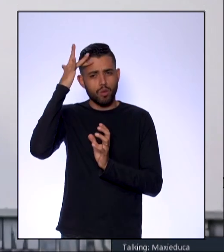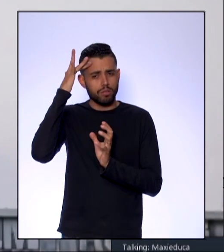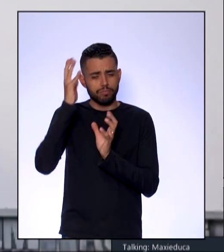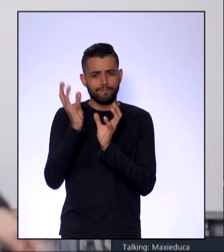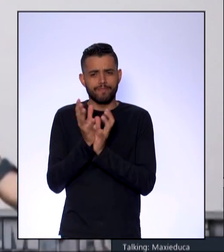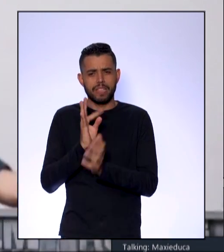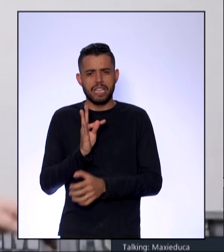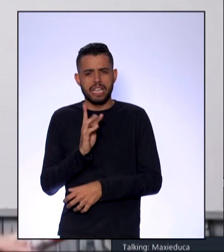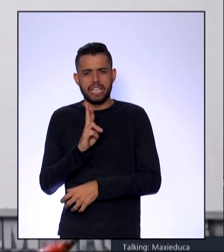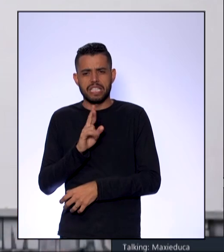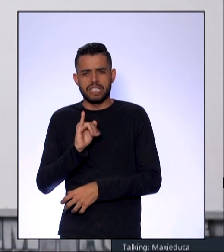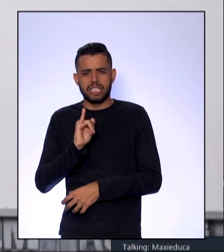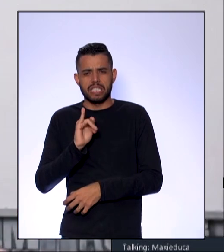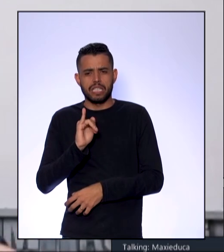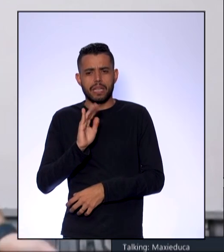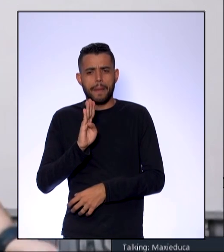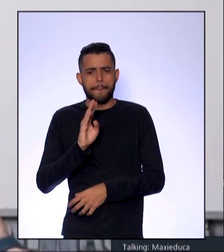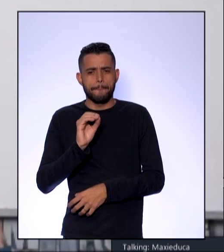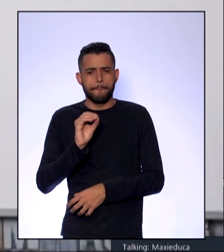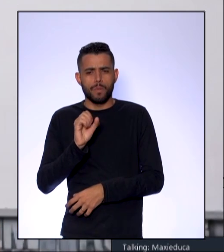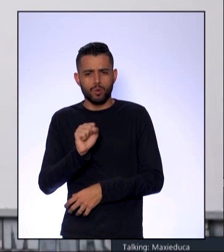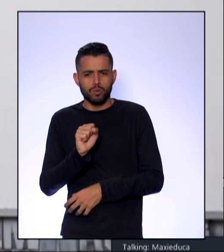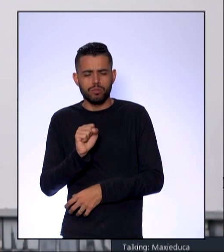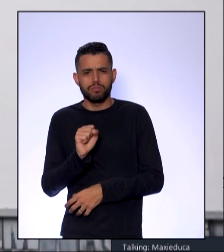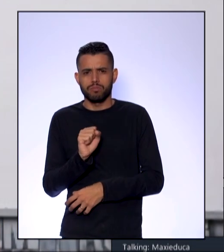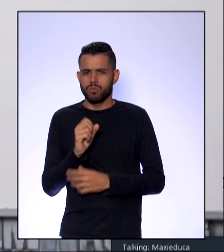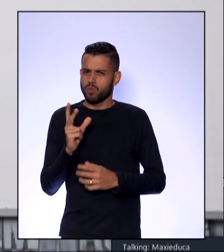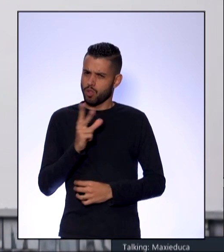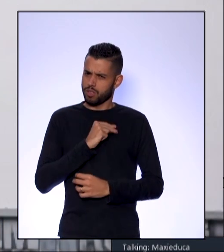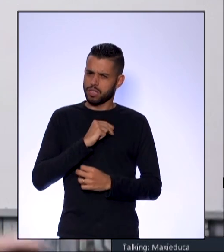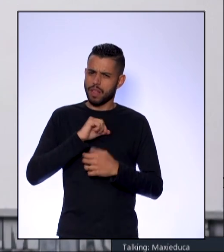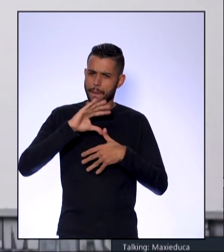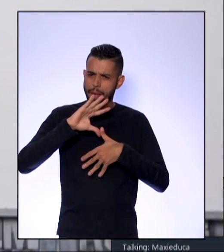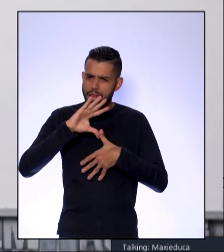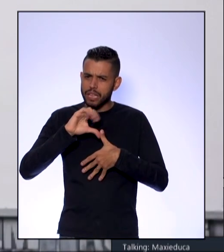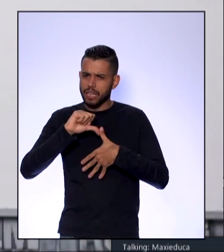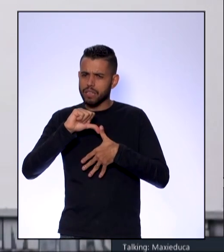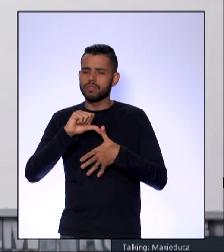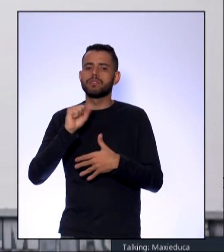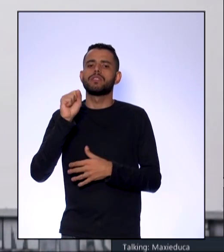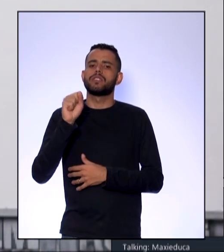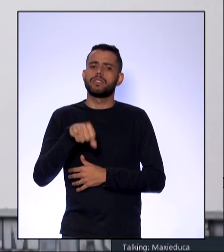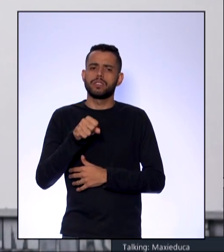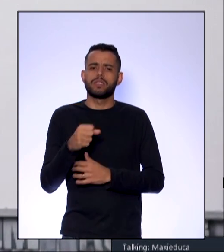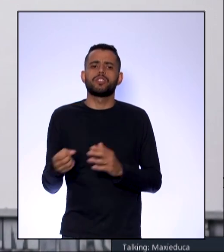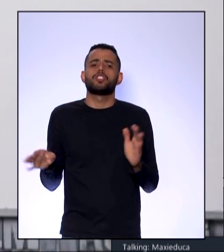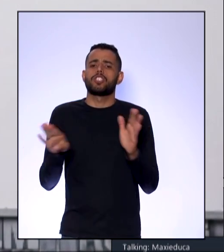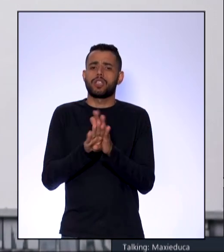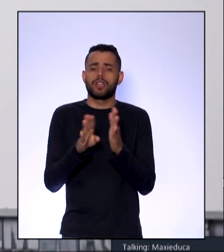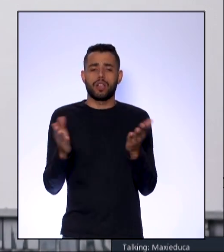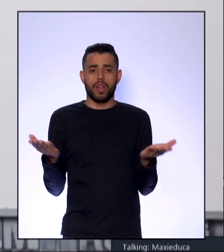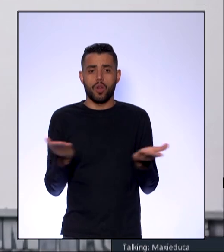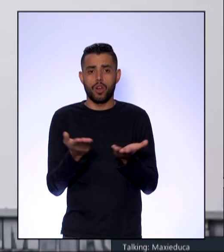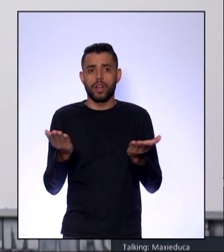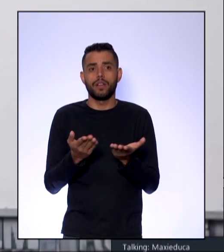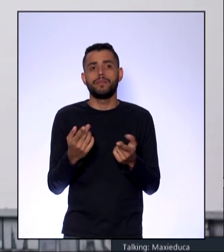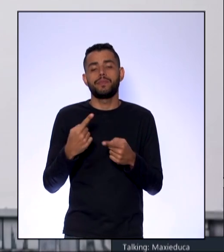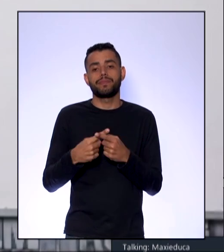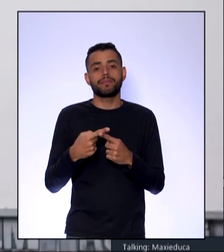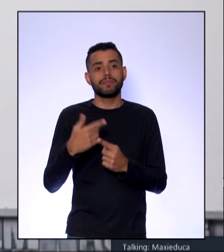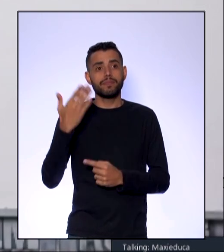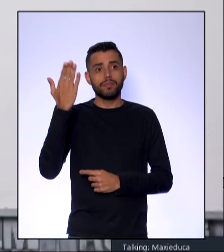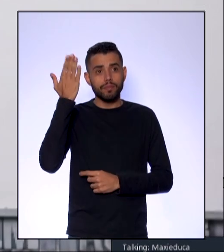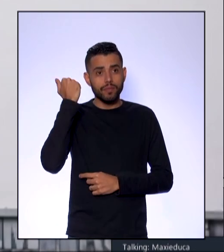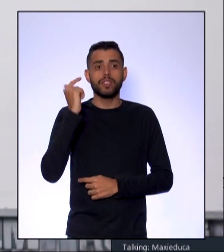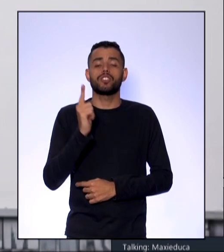Nossa, professor, tribos na América? Mas eles estão chegando agora. Quer dizer que já havia,